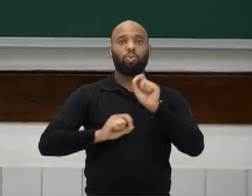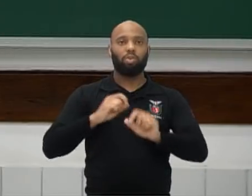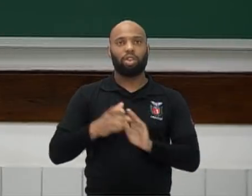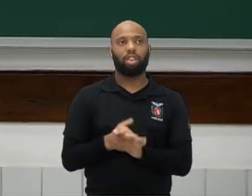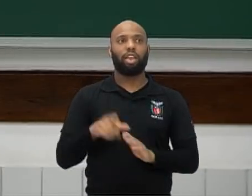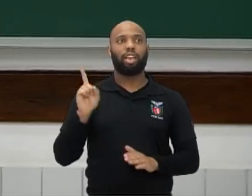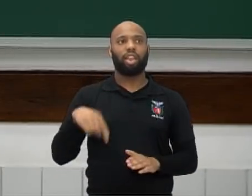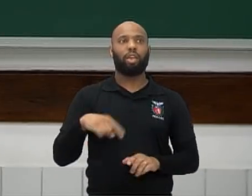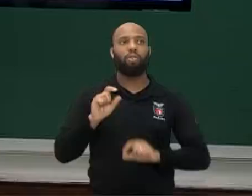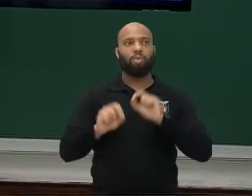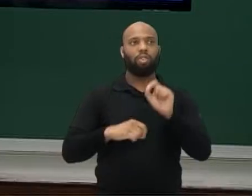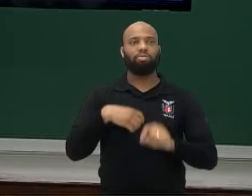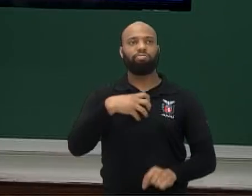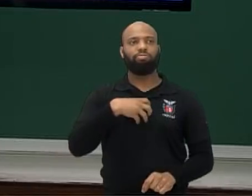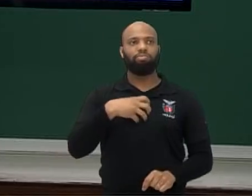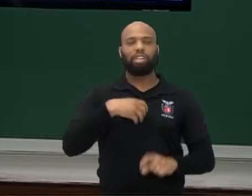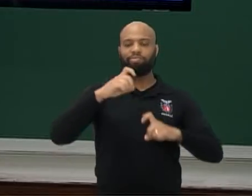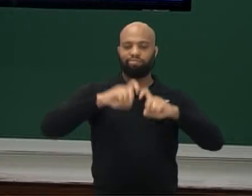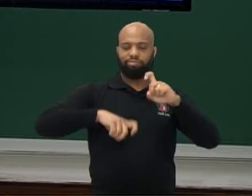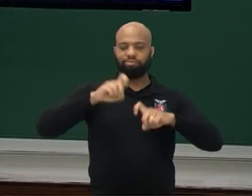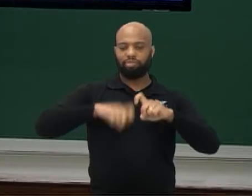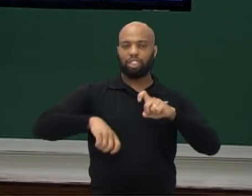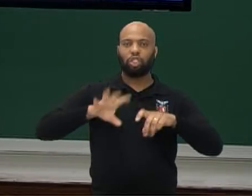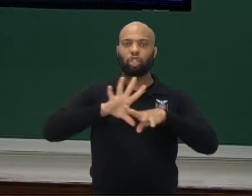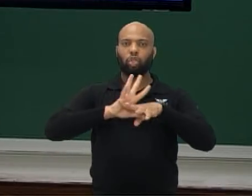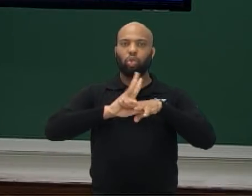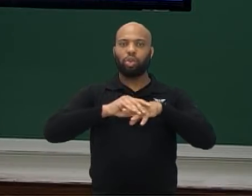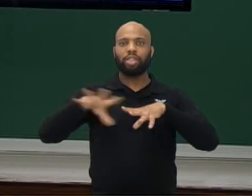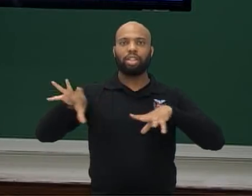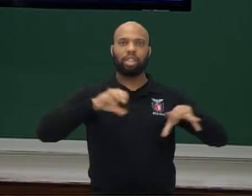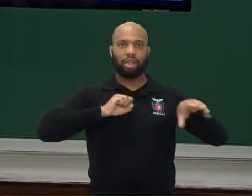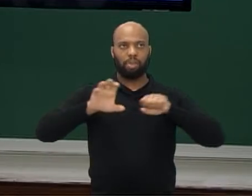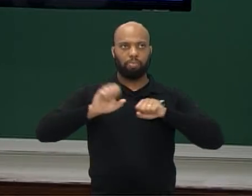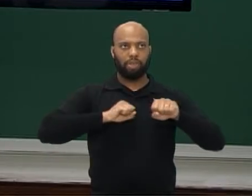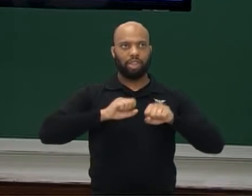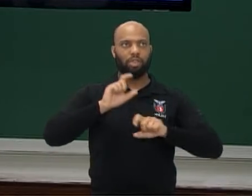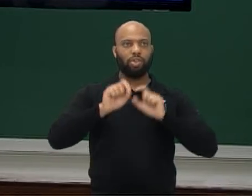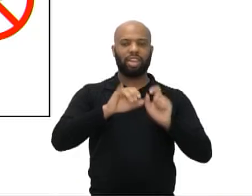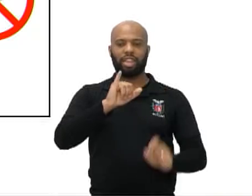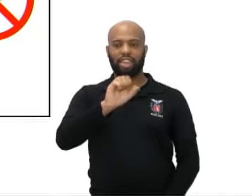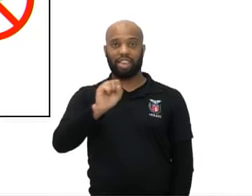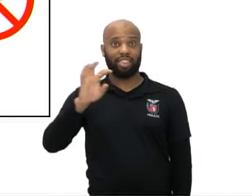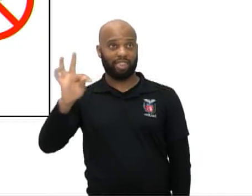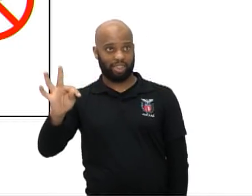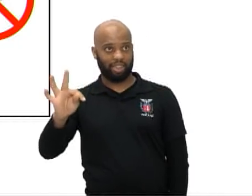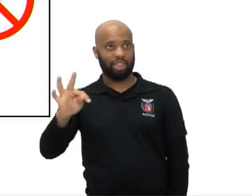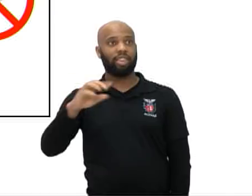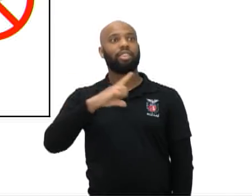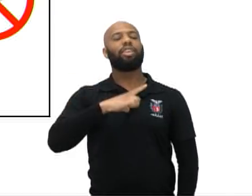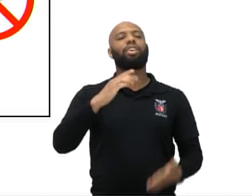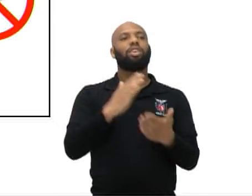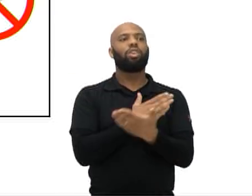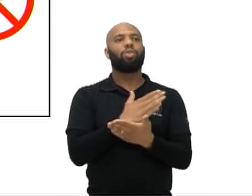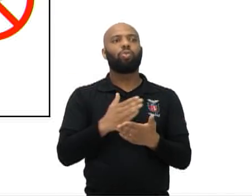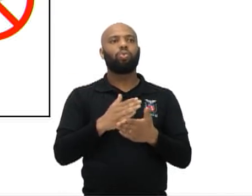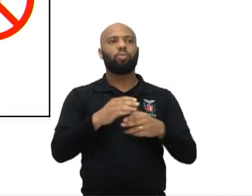as infecções sexualmente transmissíveis, as ISTs. Existem aquelas